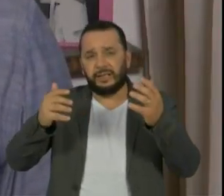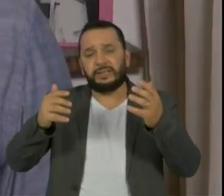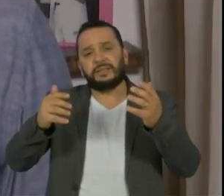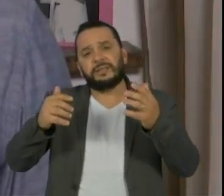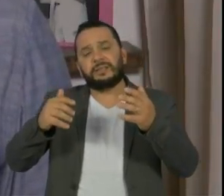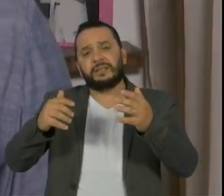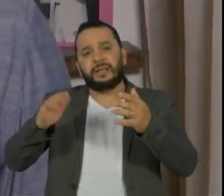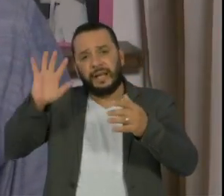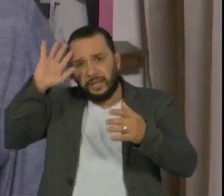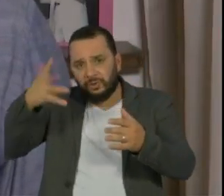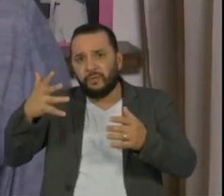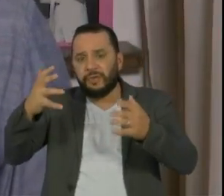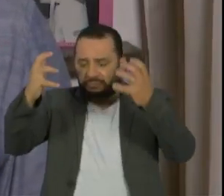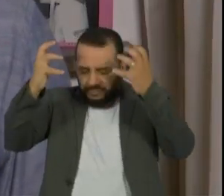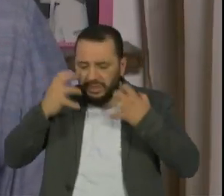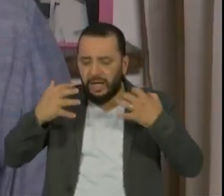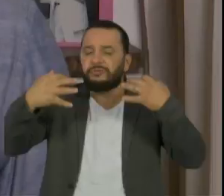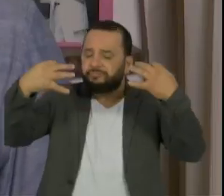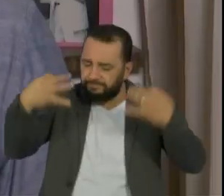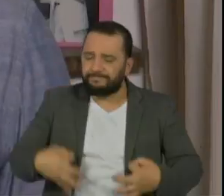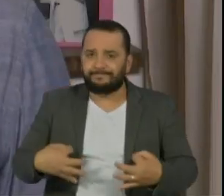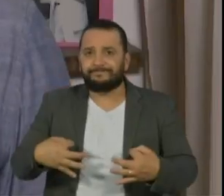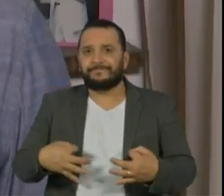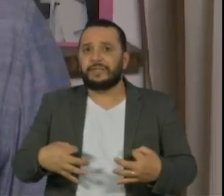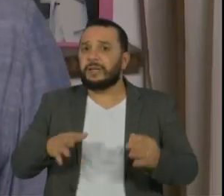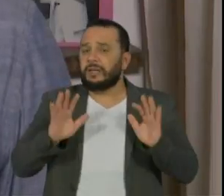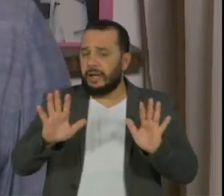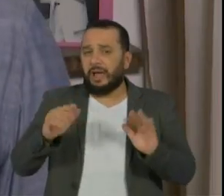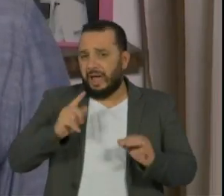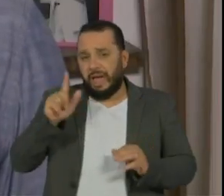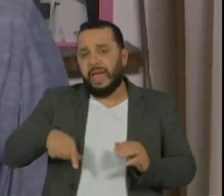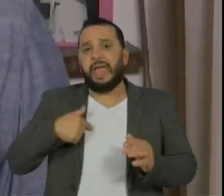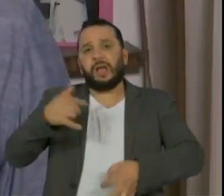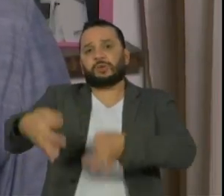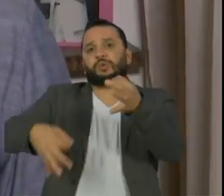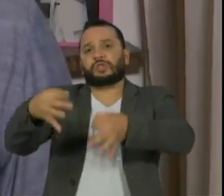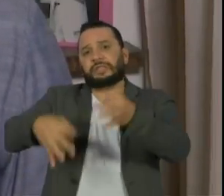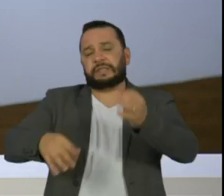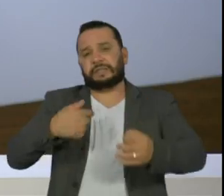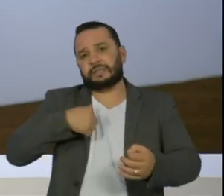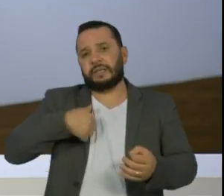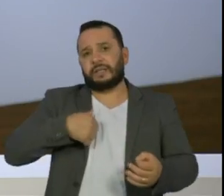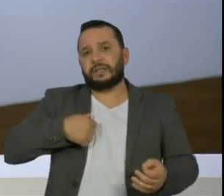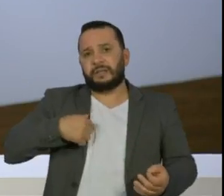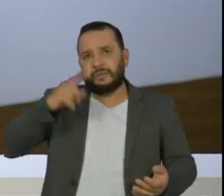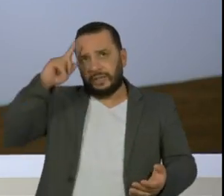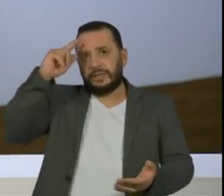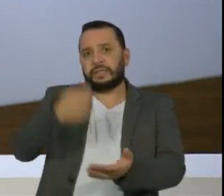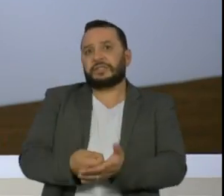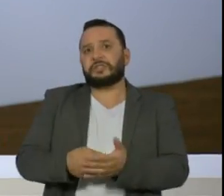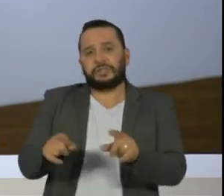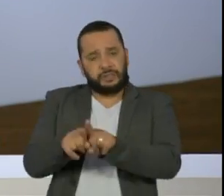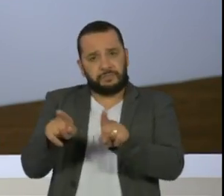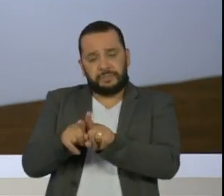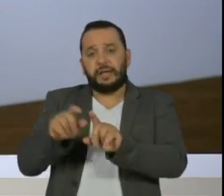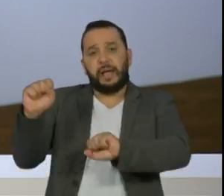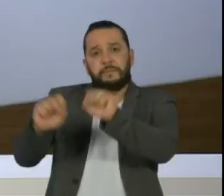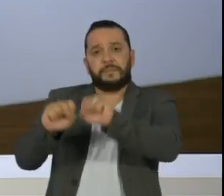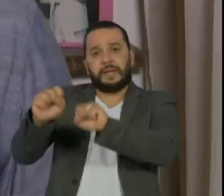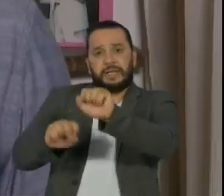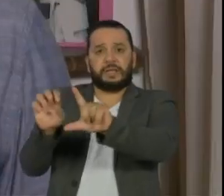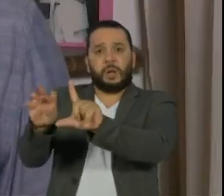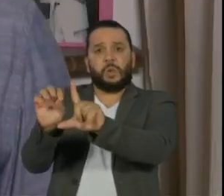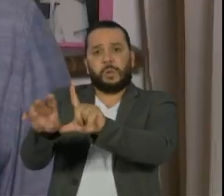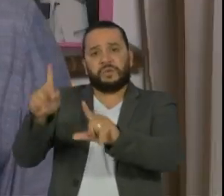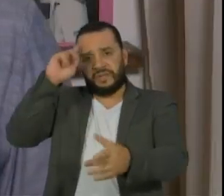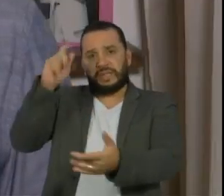ser resolvidas de verdade por instâncias superiores, institucionalmente... e não através da minha